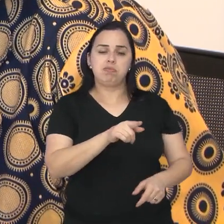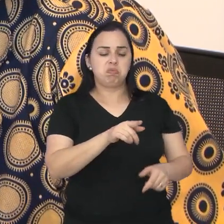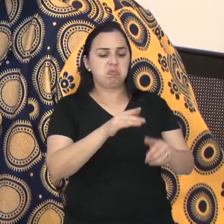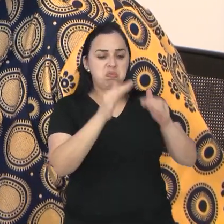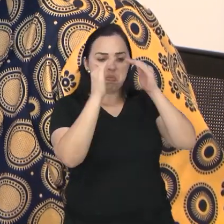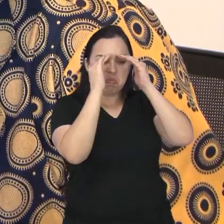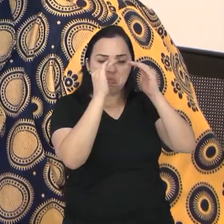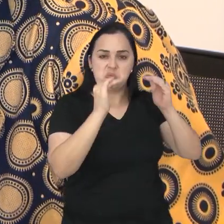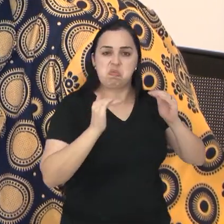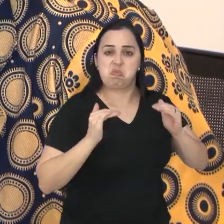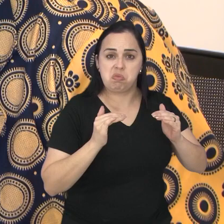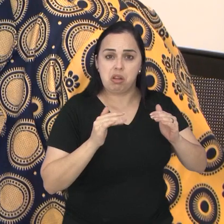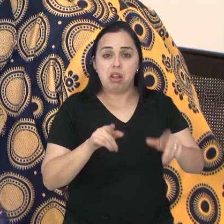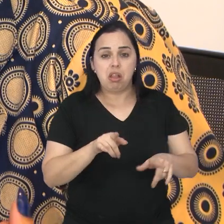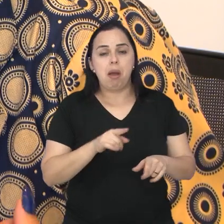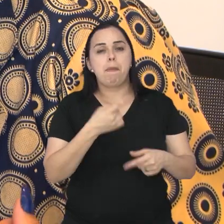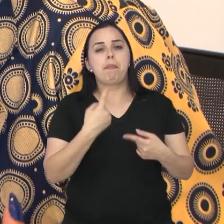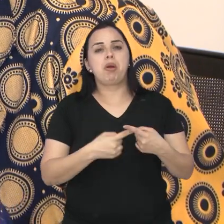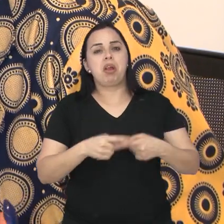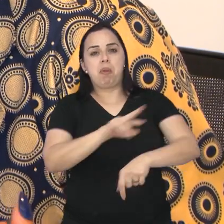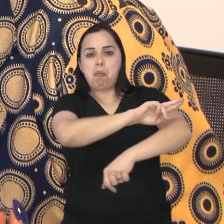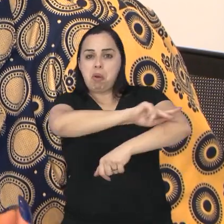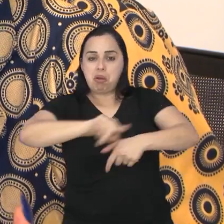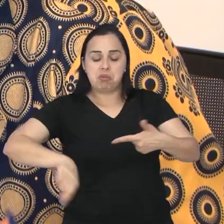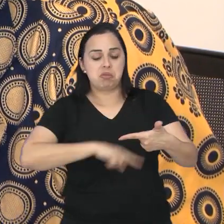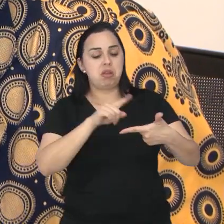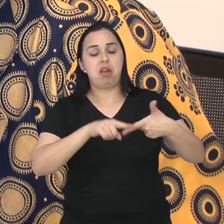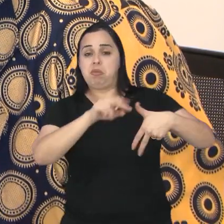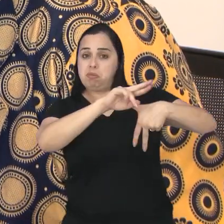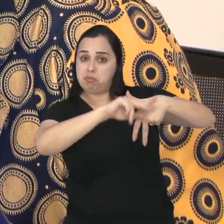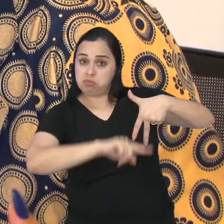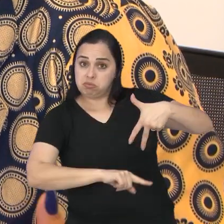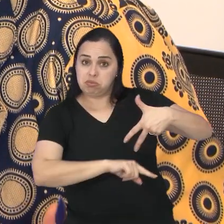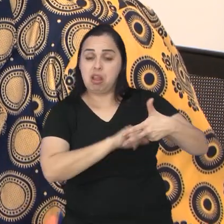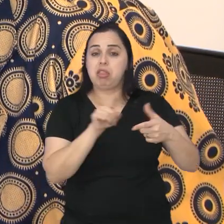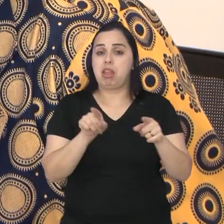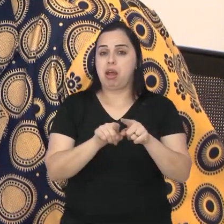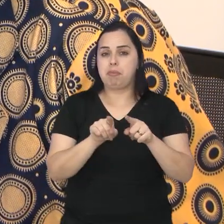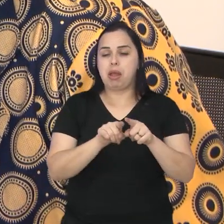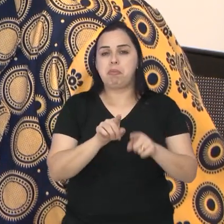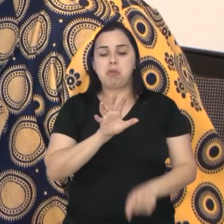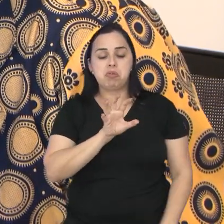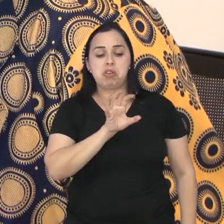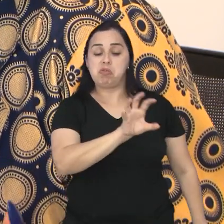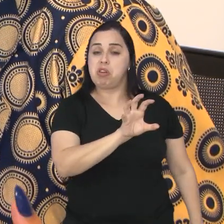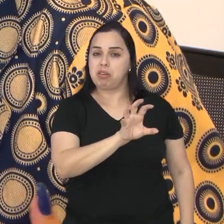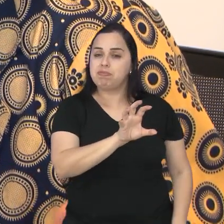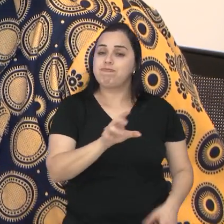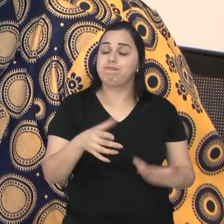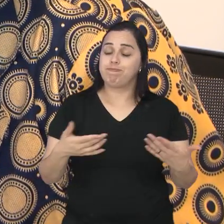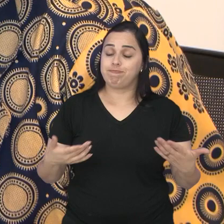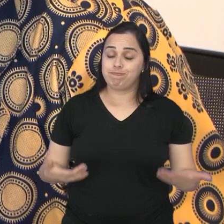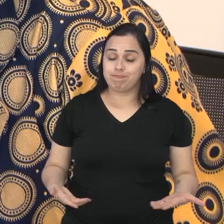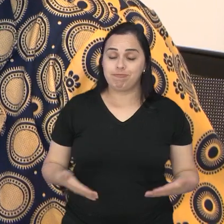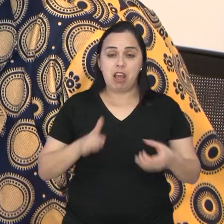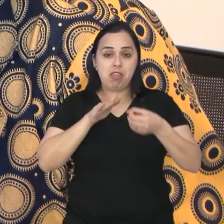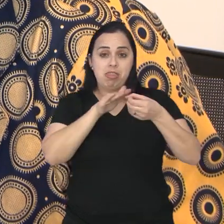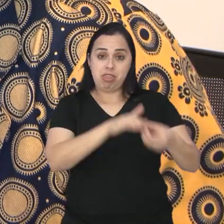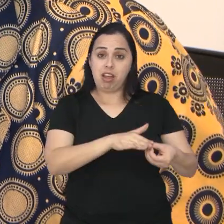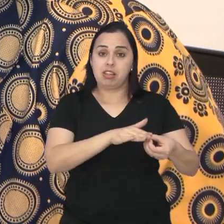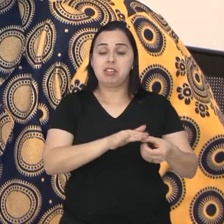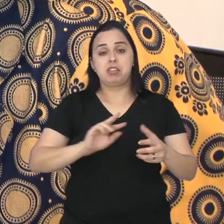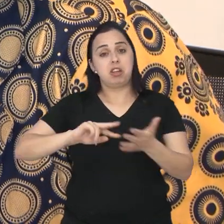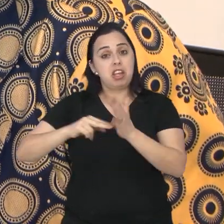determinadas pessoas em função aí da sua questão racial da sua opção sexual até mesmo do seu gênero